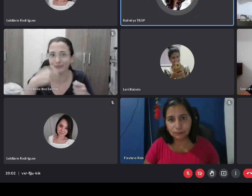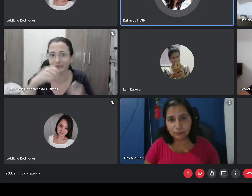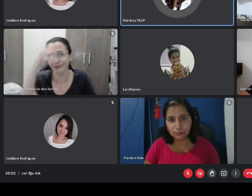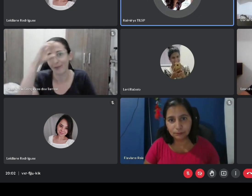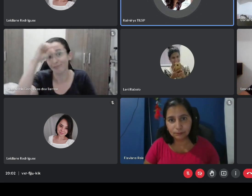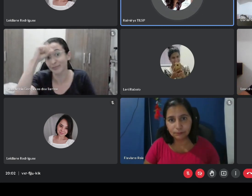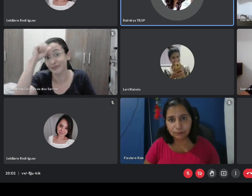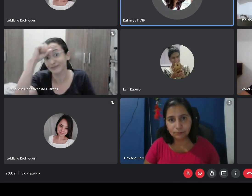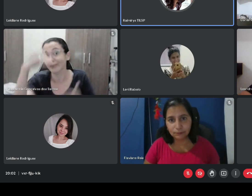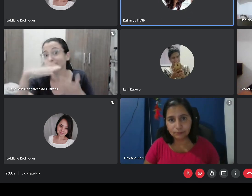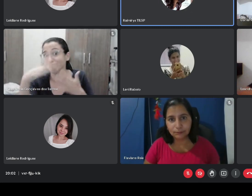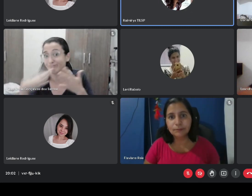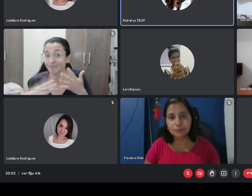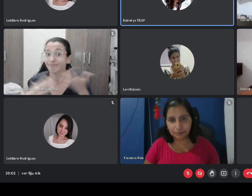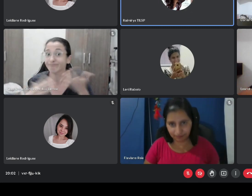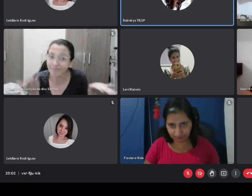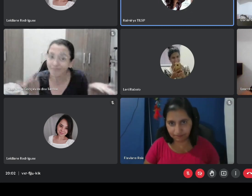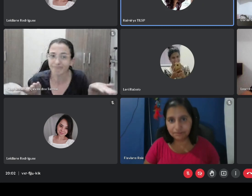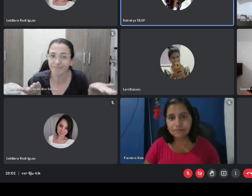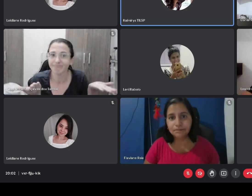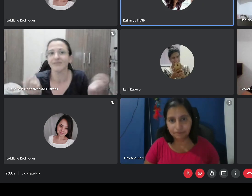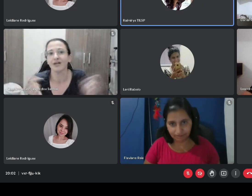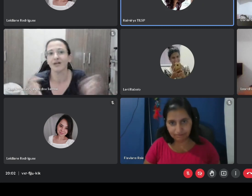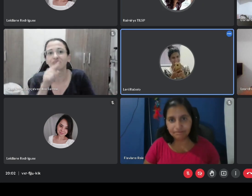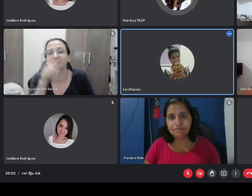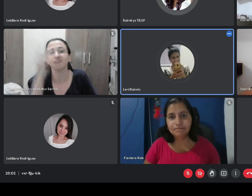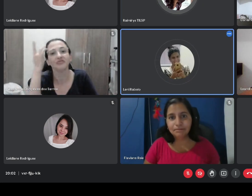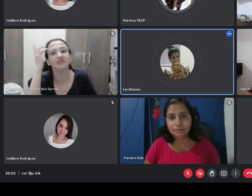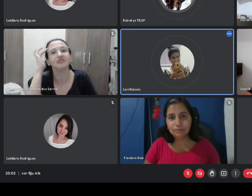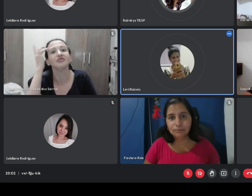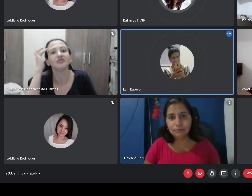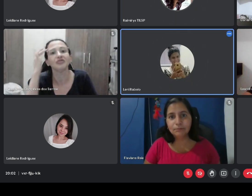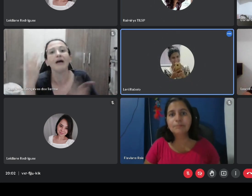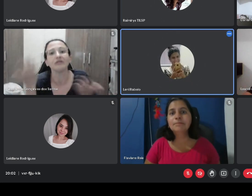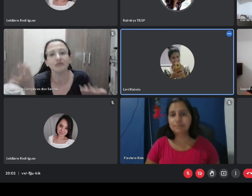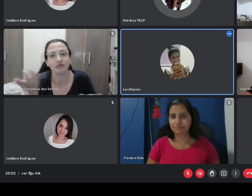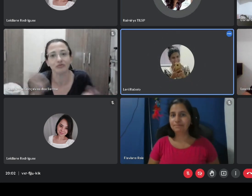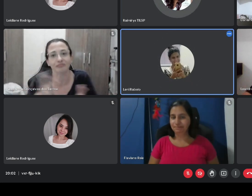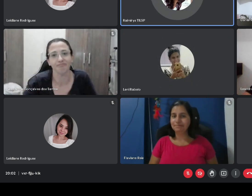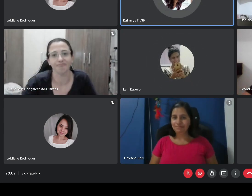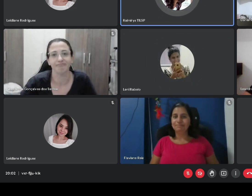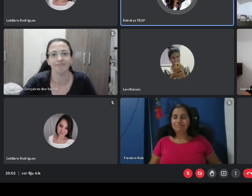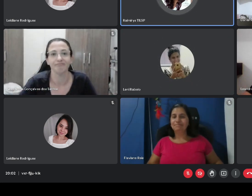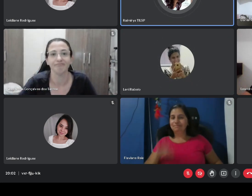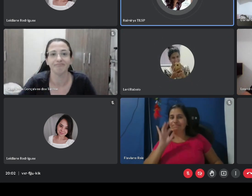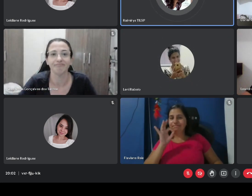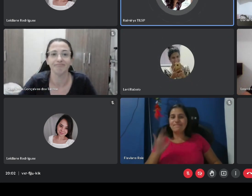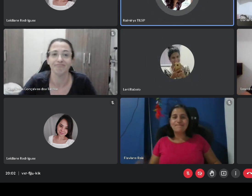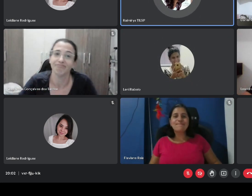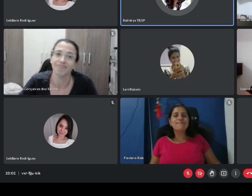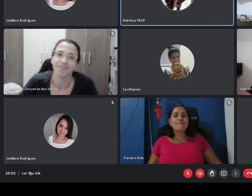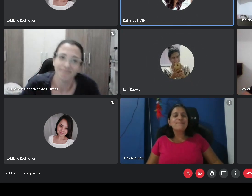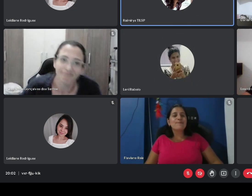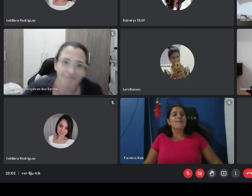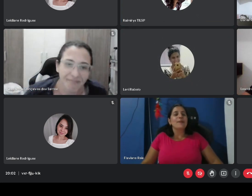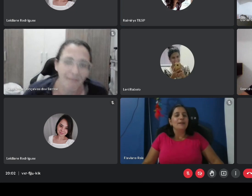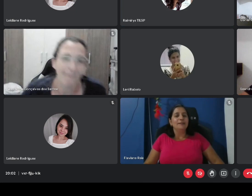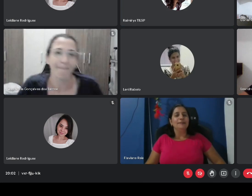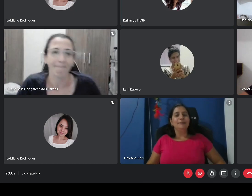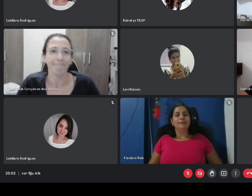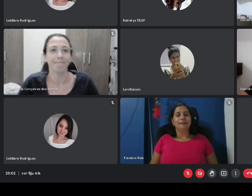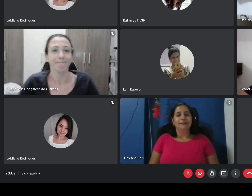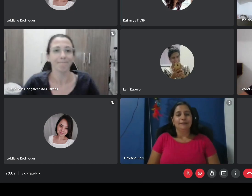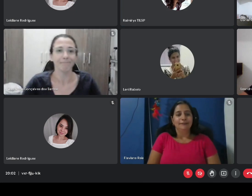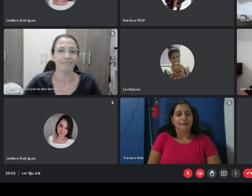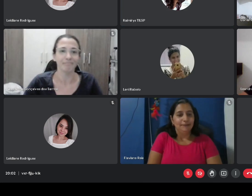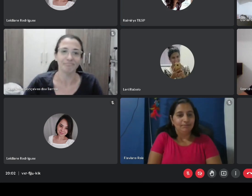que foram aprovados com relação a Libras. Mas com relação a esses projetos, o que você acha?